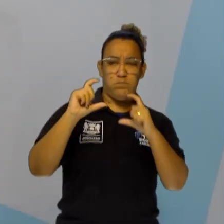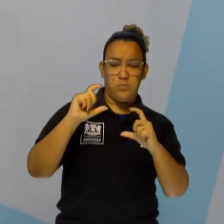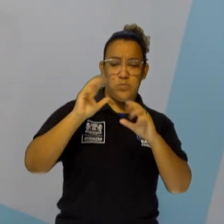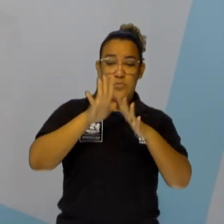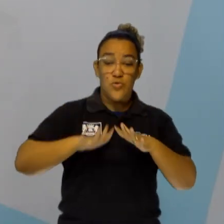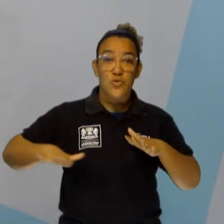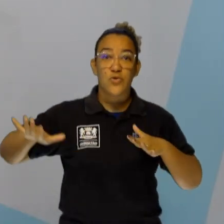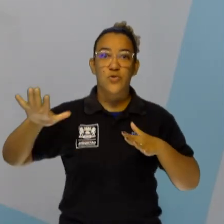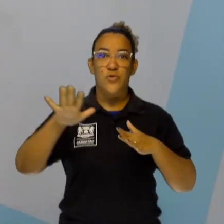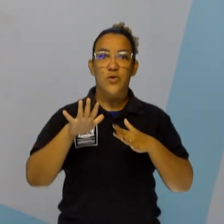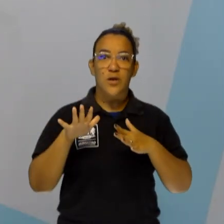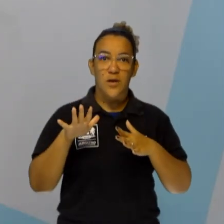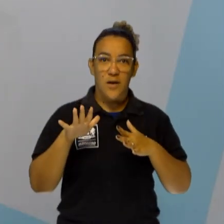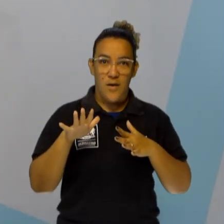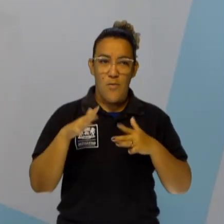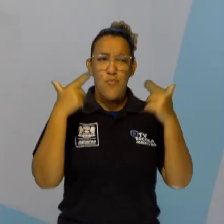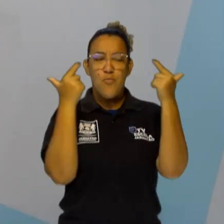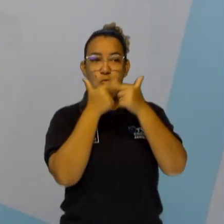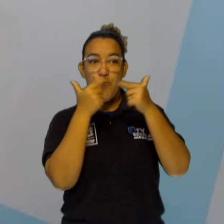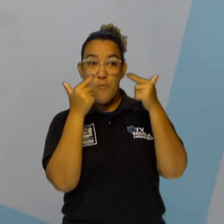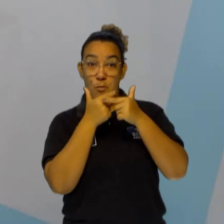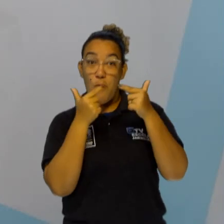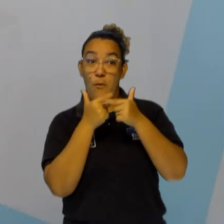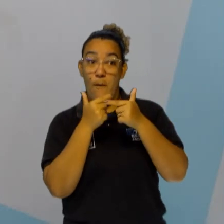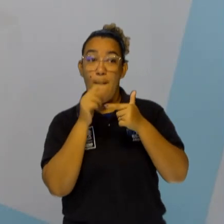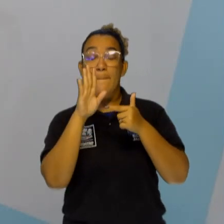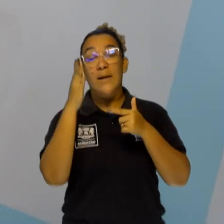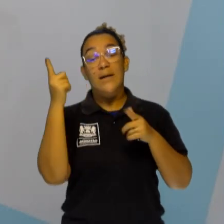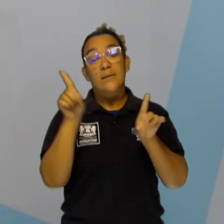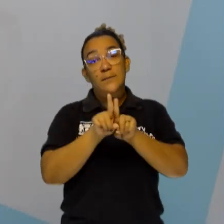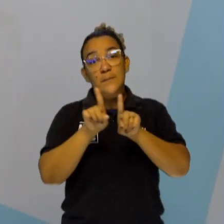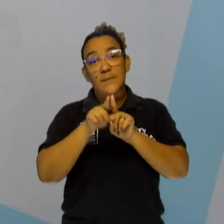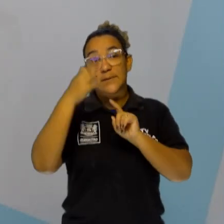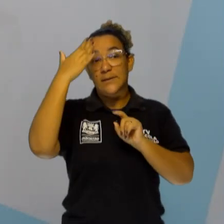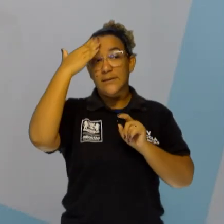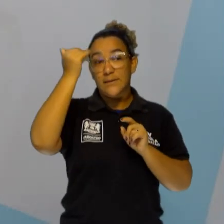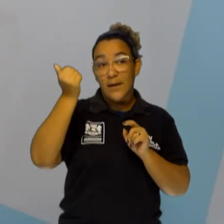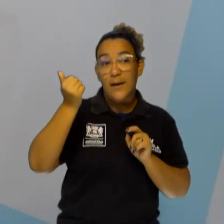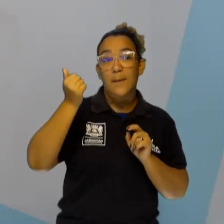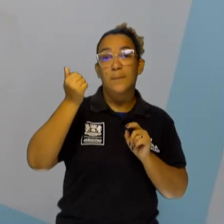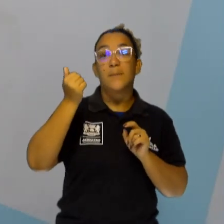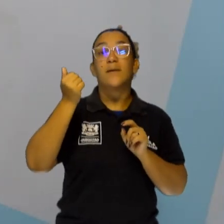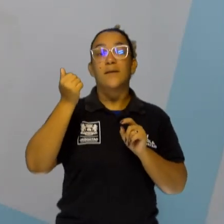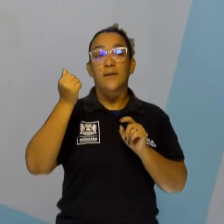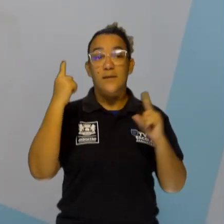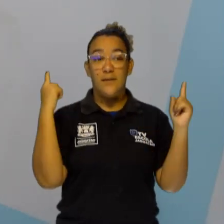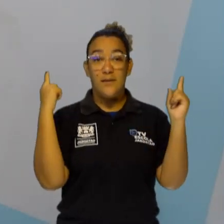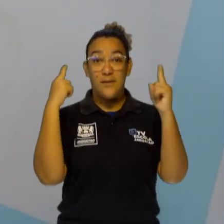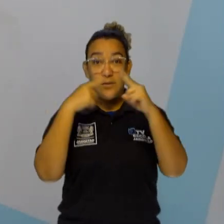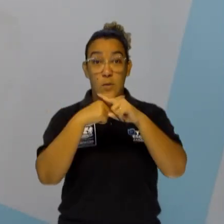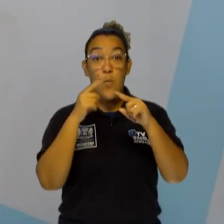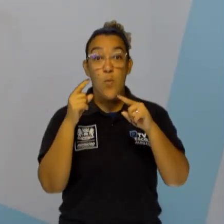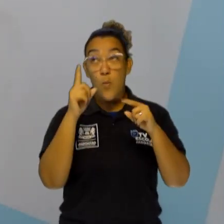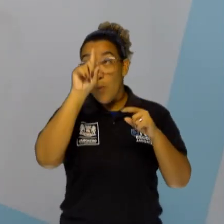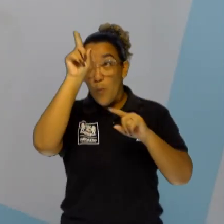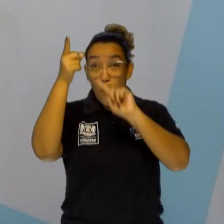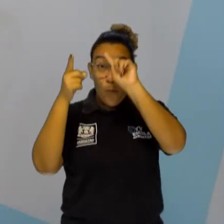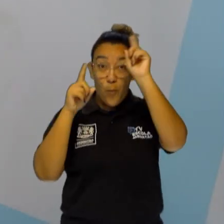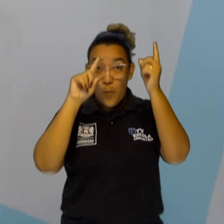trabalha com a questão humorística. E a gente sabe que isso vai de encontro àquela ideia prévia de que o humor é algo